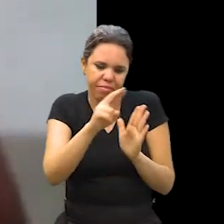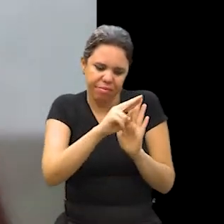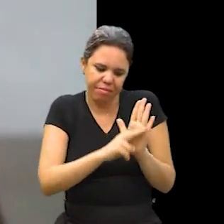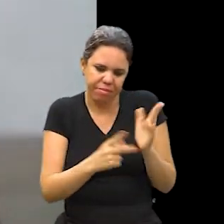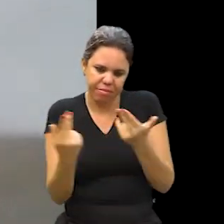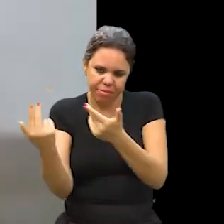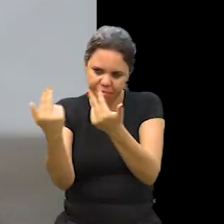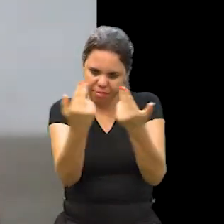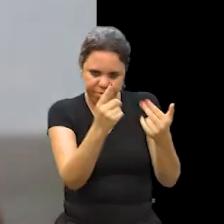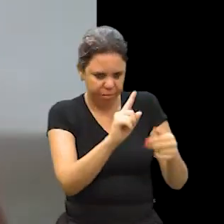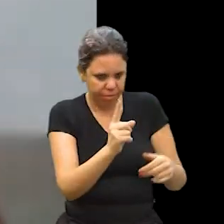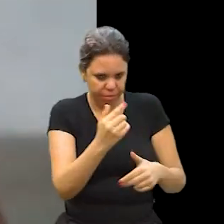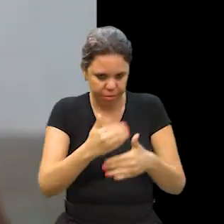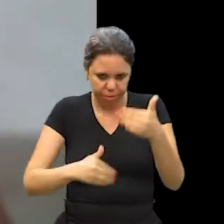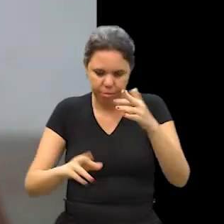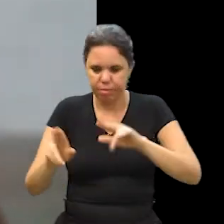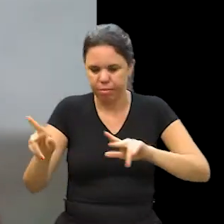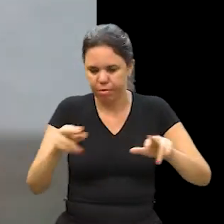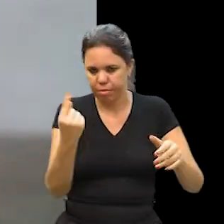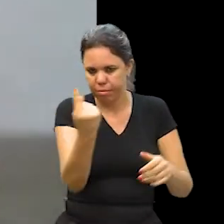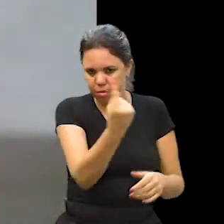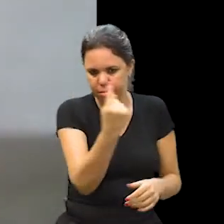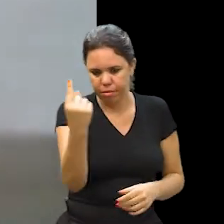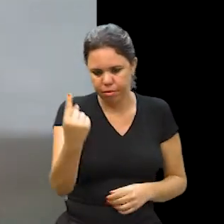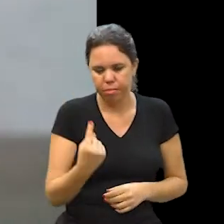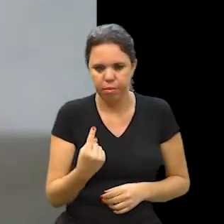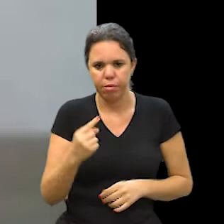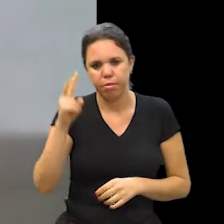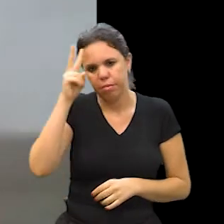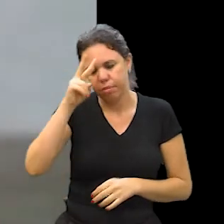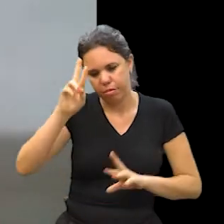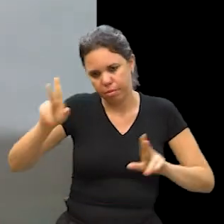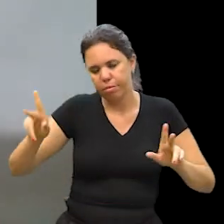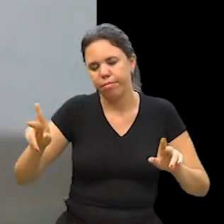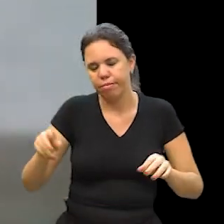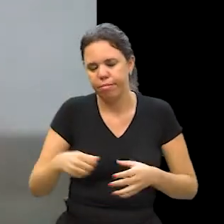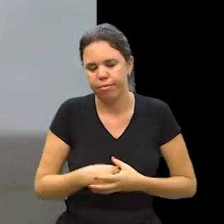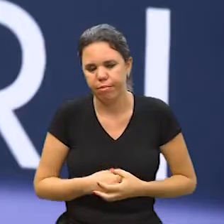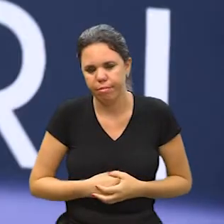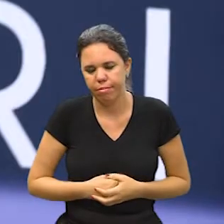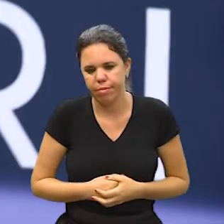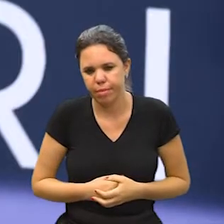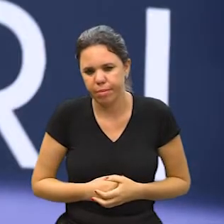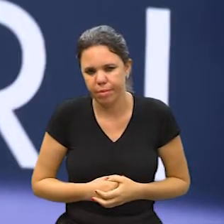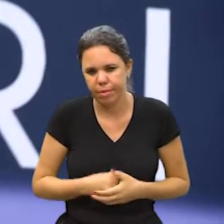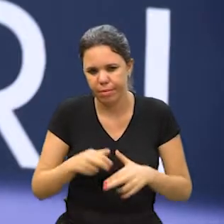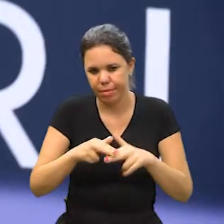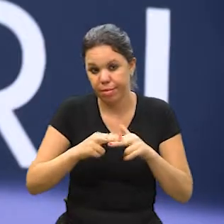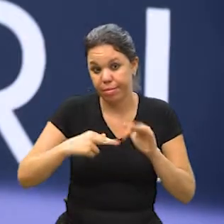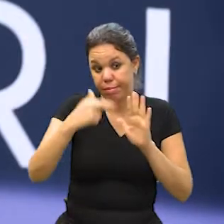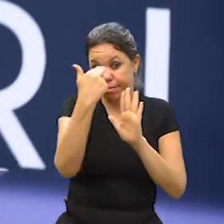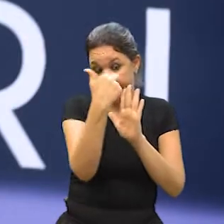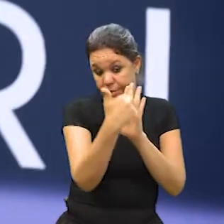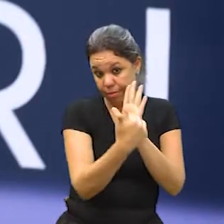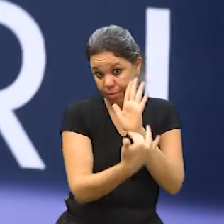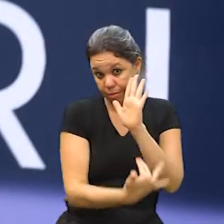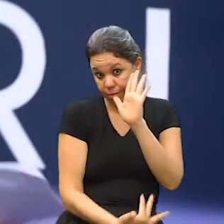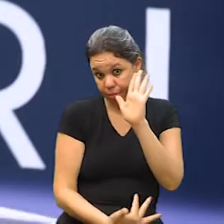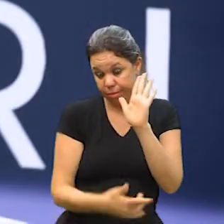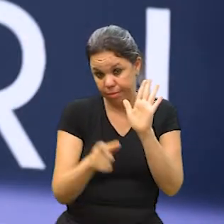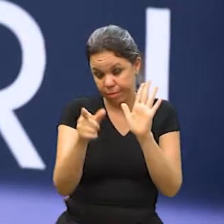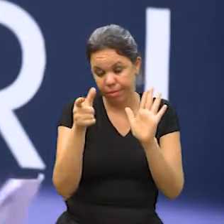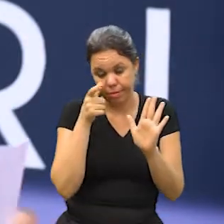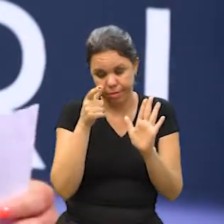igualzinho, sabe? Aí cada um que chega é uma história para contar. Por isso que a lista é grande, até para quem é de casa,